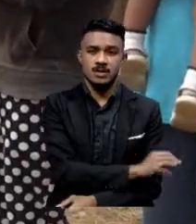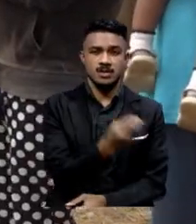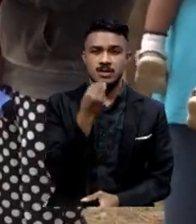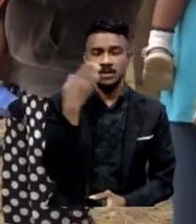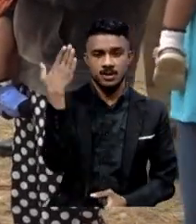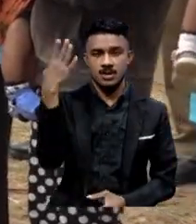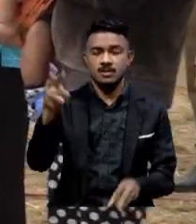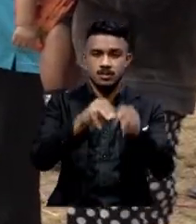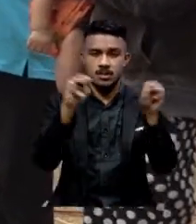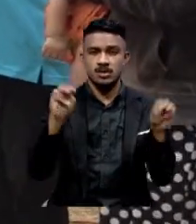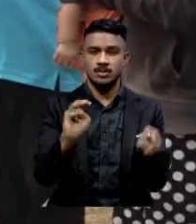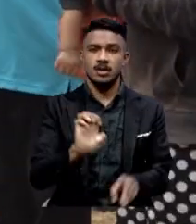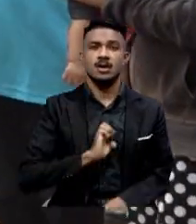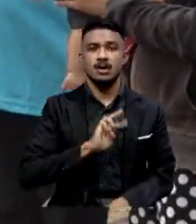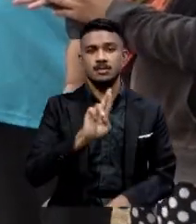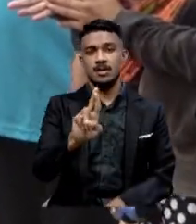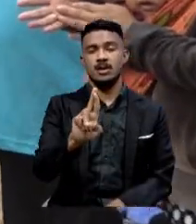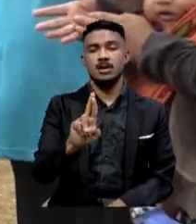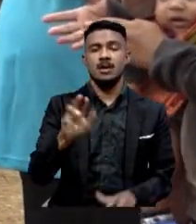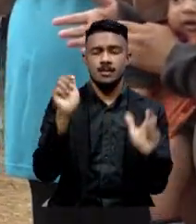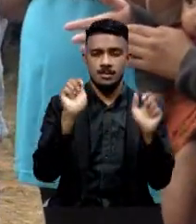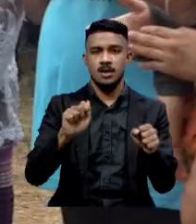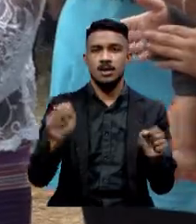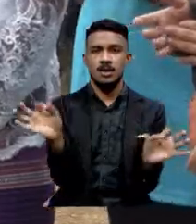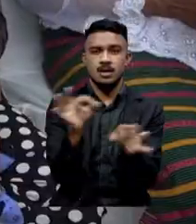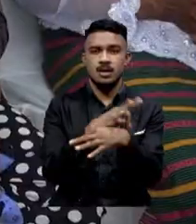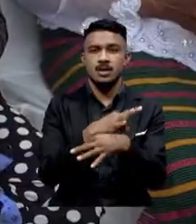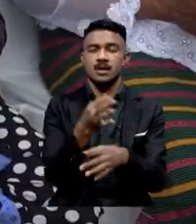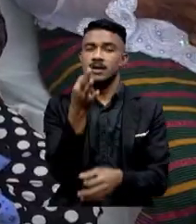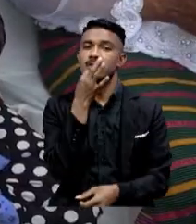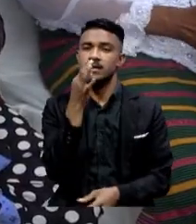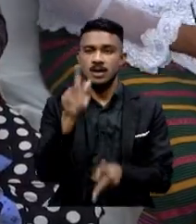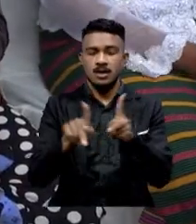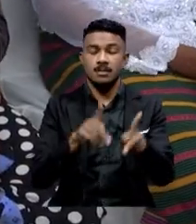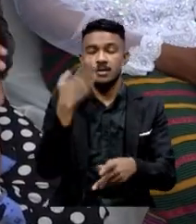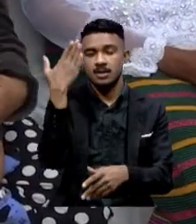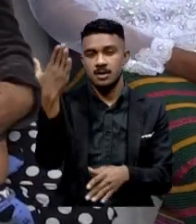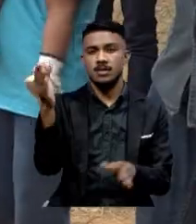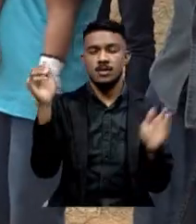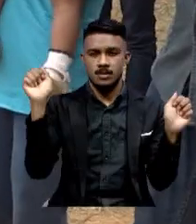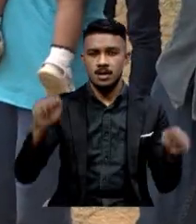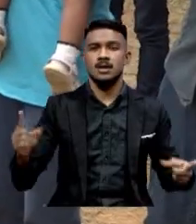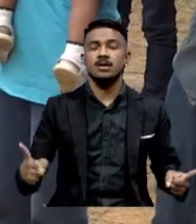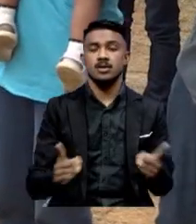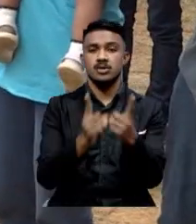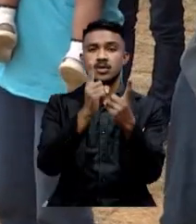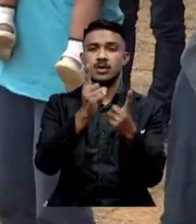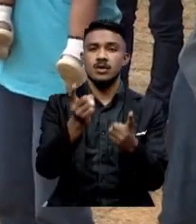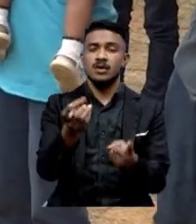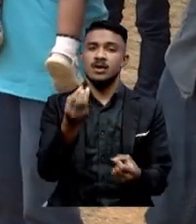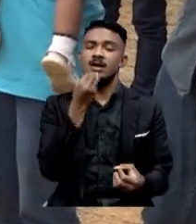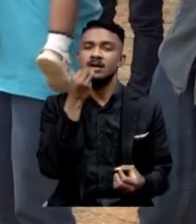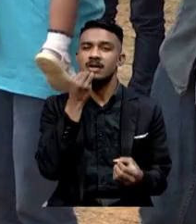administrativo Railaco, município Hermera, onde Bele de Alimentação População União, a luta contra a malnutrição